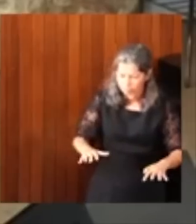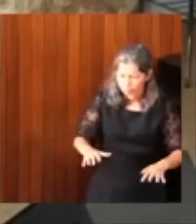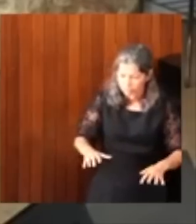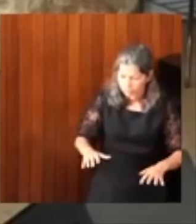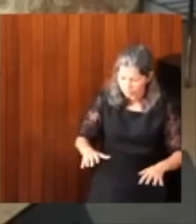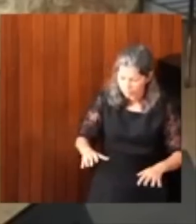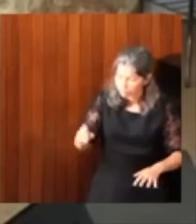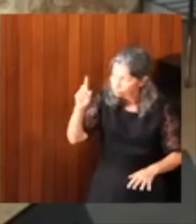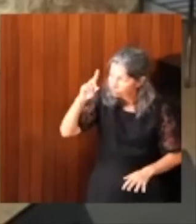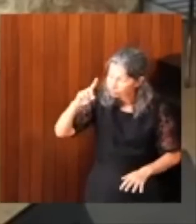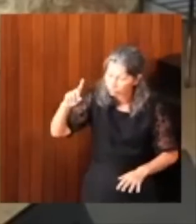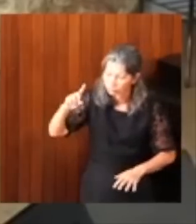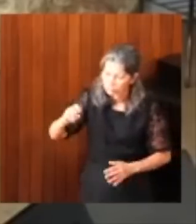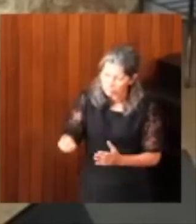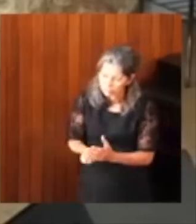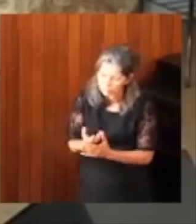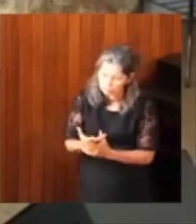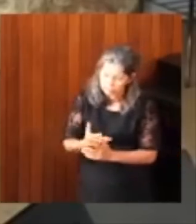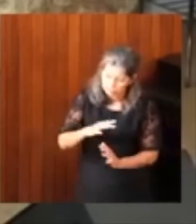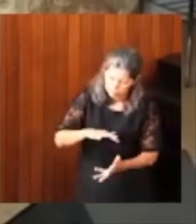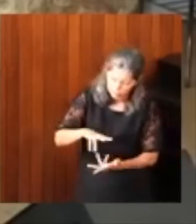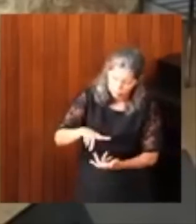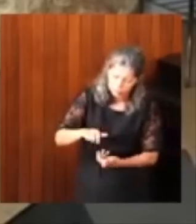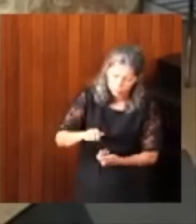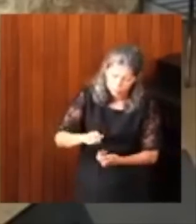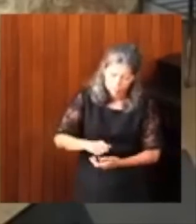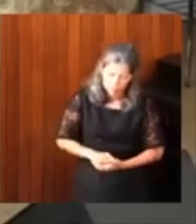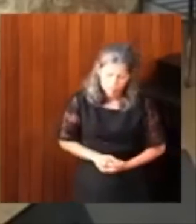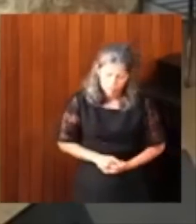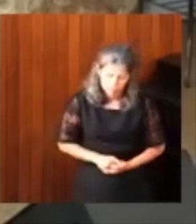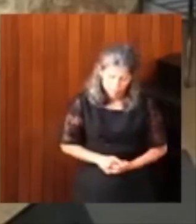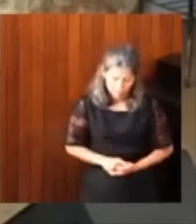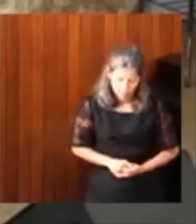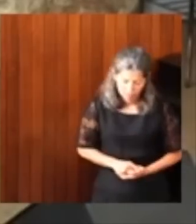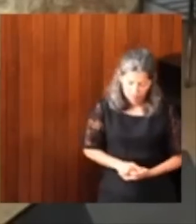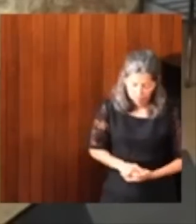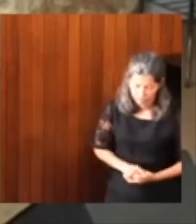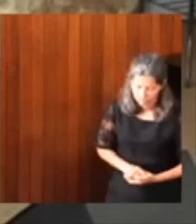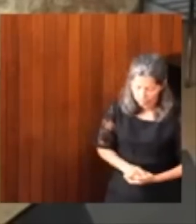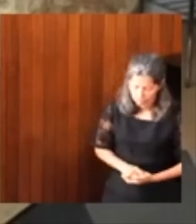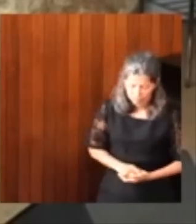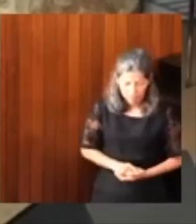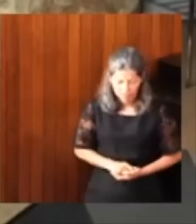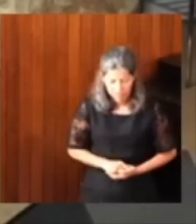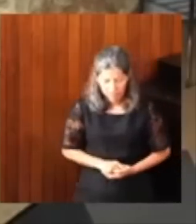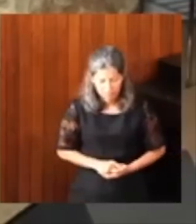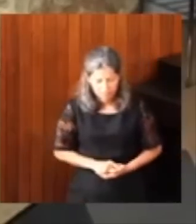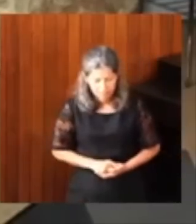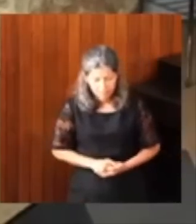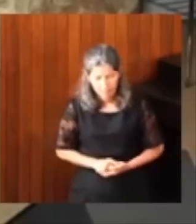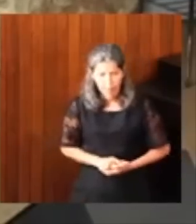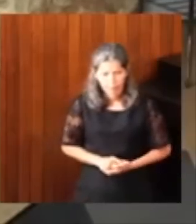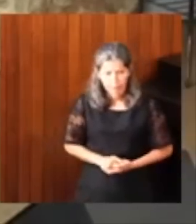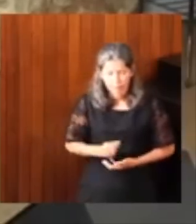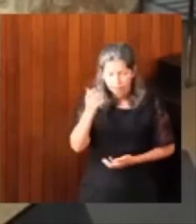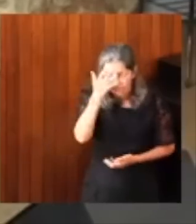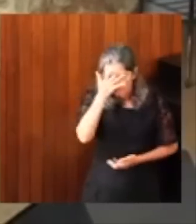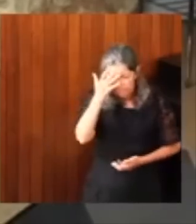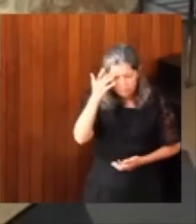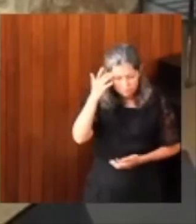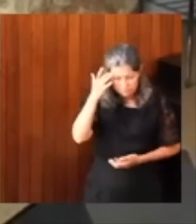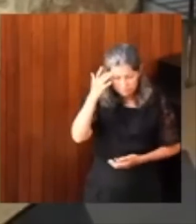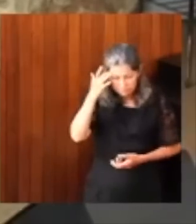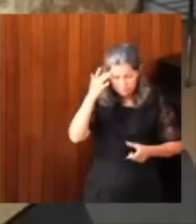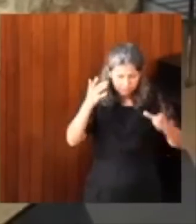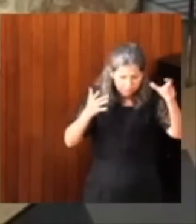Deus criador do universo. Aí vem a segunda e a terceira mensagem angélica, que são uma denúncia, né? Aqueles que adoram a besta,